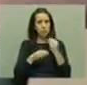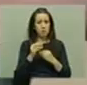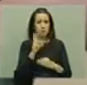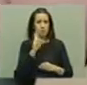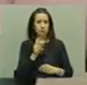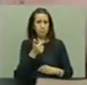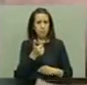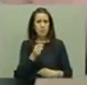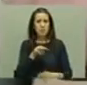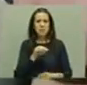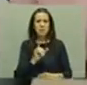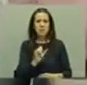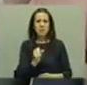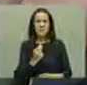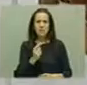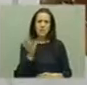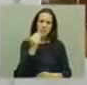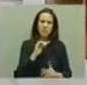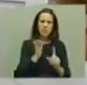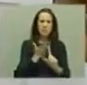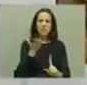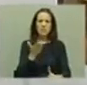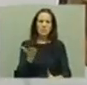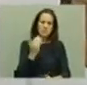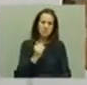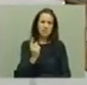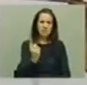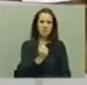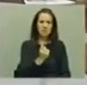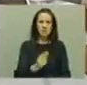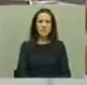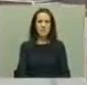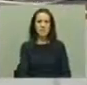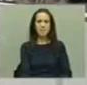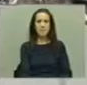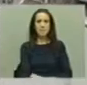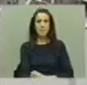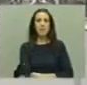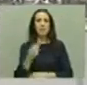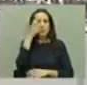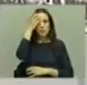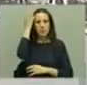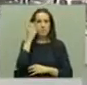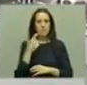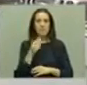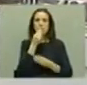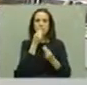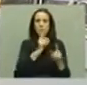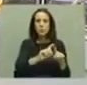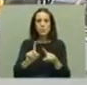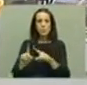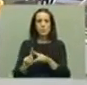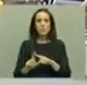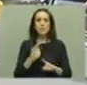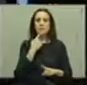Aspecto. Não está, amiga? Venham para aqui, está aí de castigo, venham juntos aqui a nós. Enquanto o chefe nos passeia aqui para os sabores, o que é